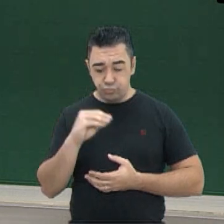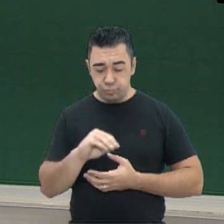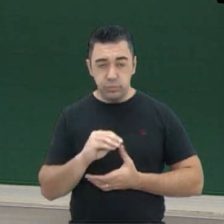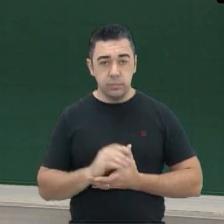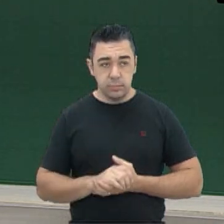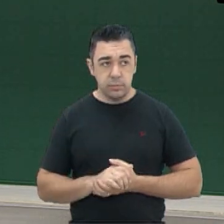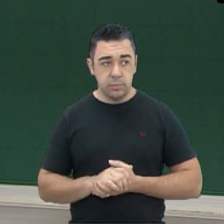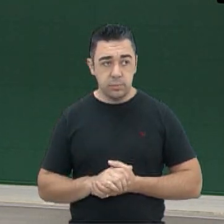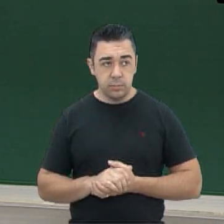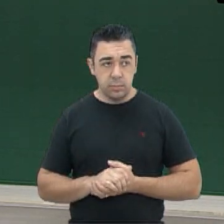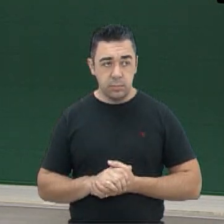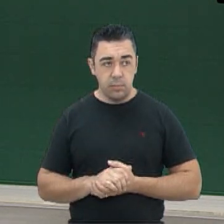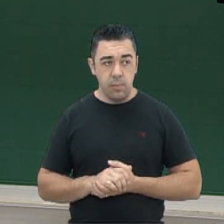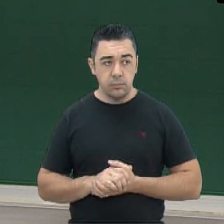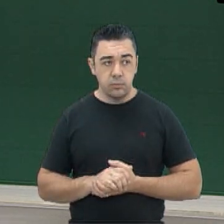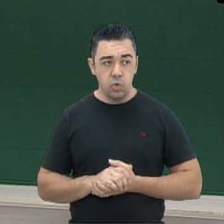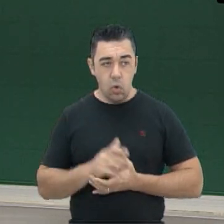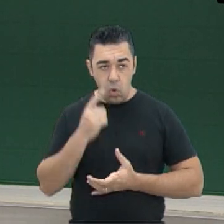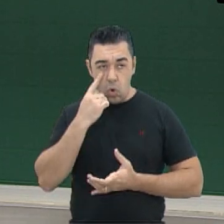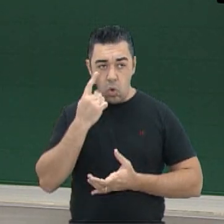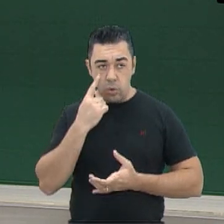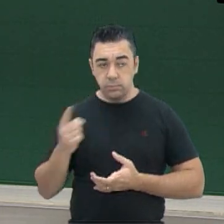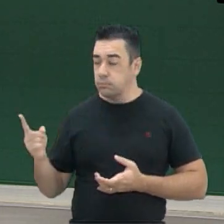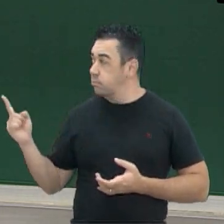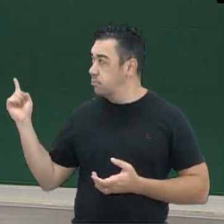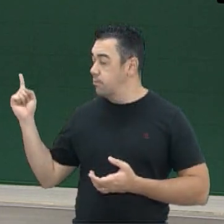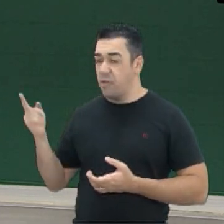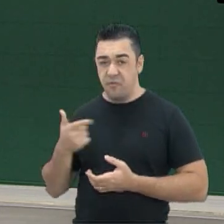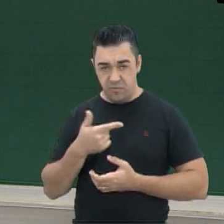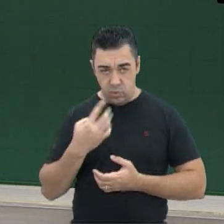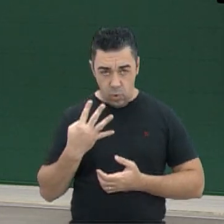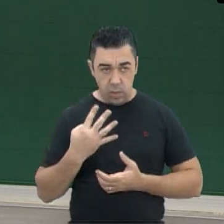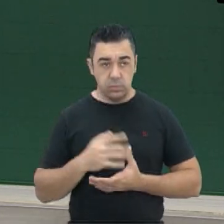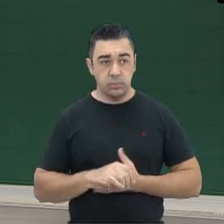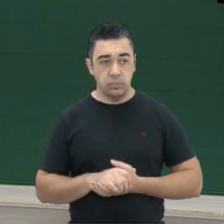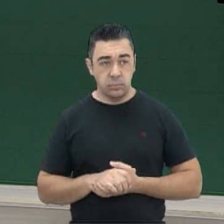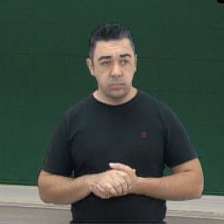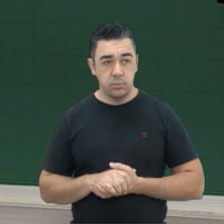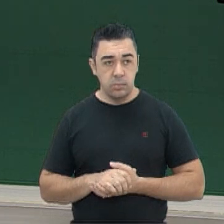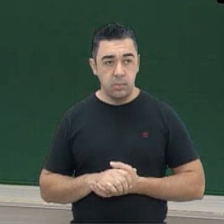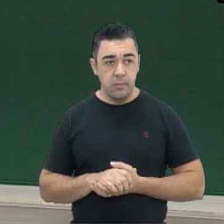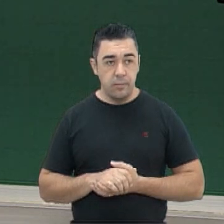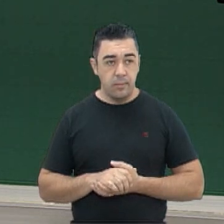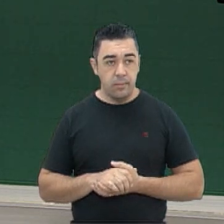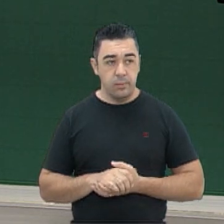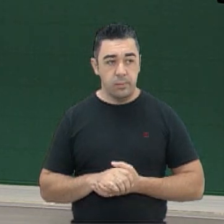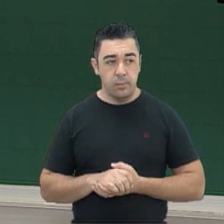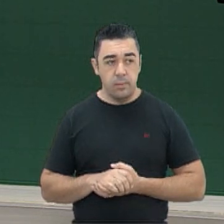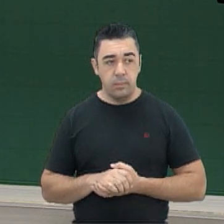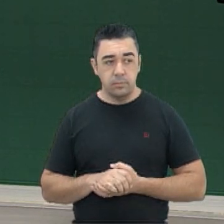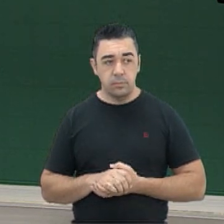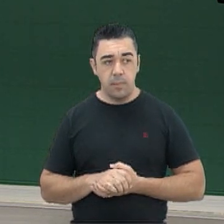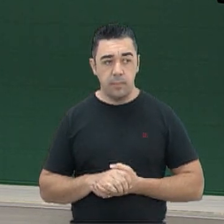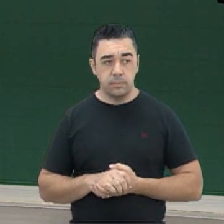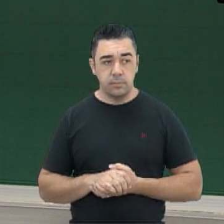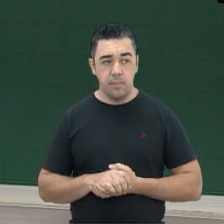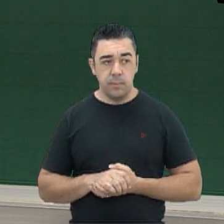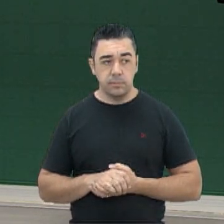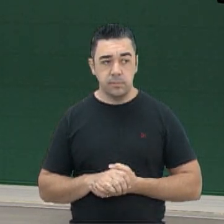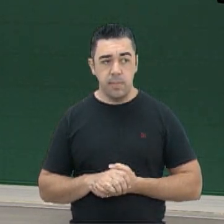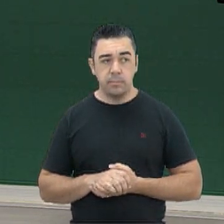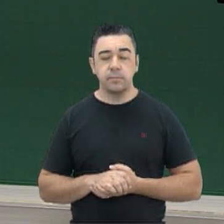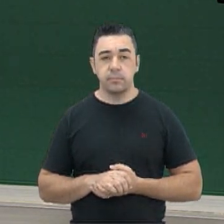na divisão, eu vou descer ele aqui embaixo, tá? Desço aqui do lado do 1, que foi o número que sobrou. Então, desci aqui